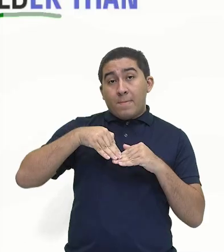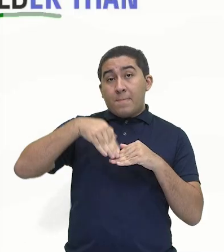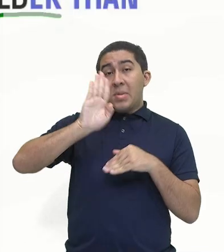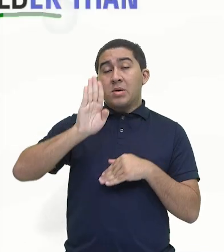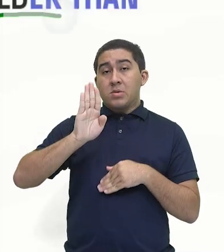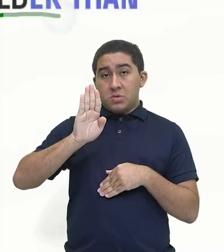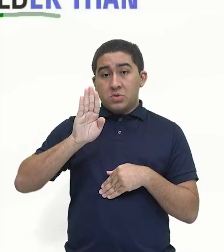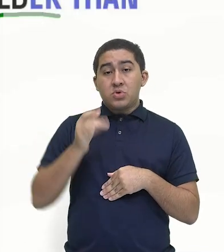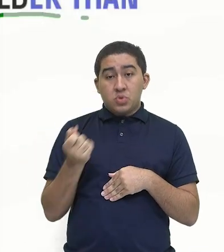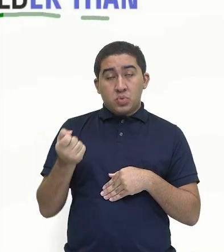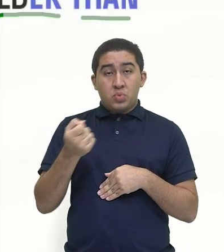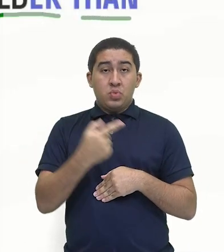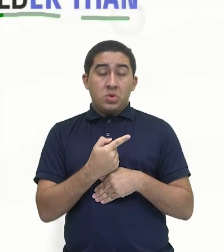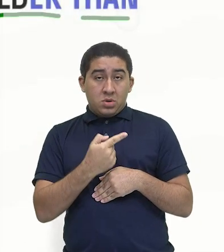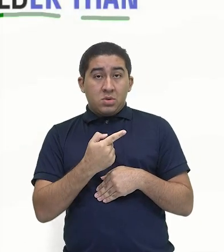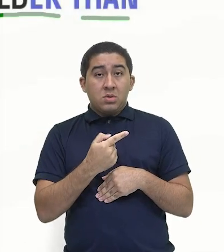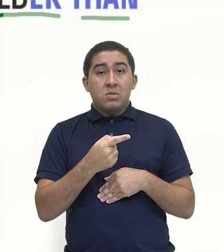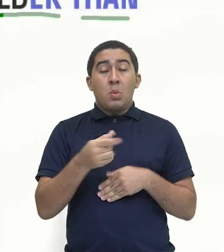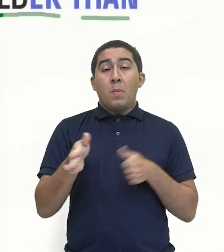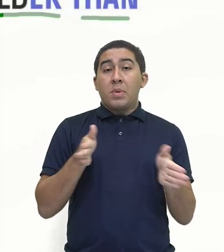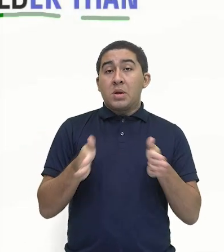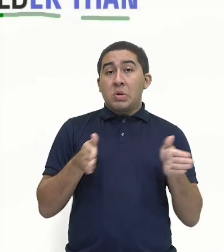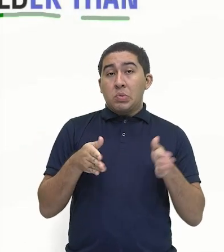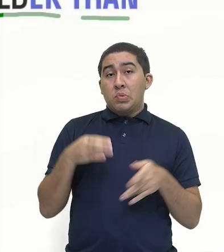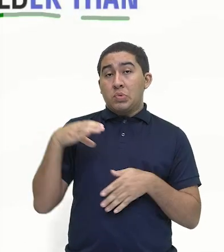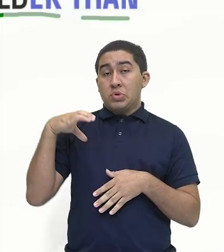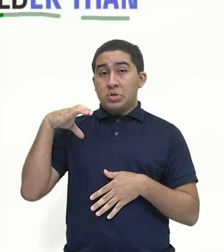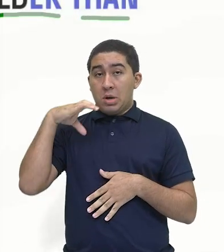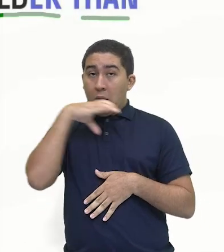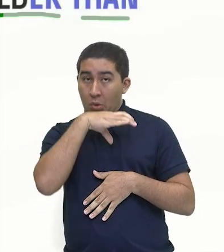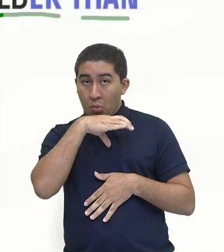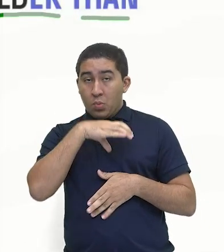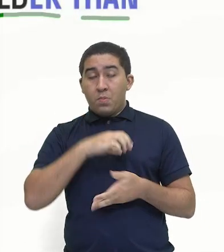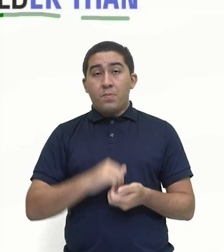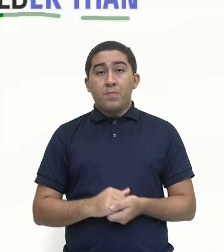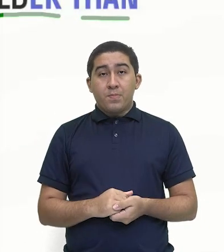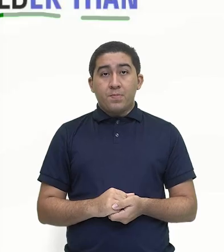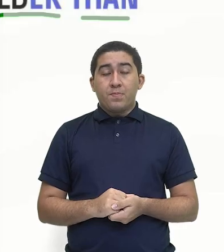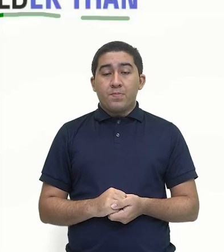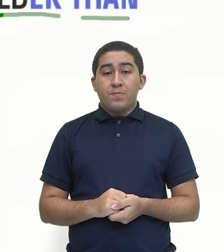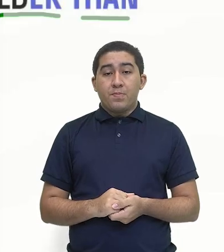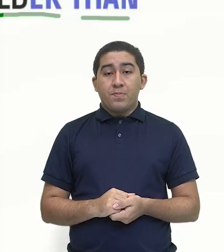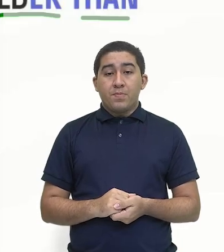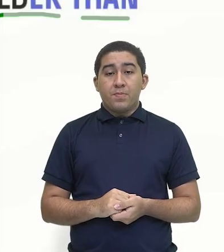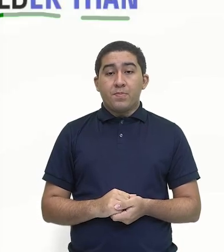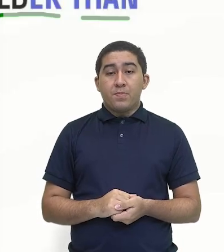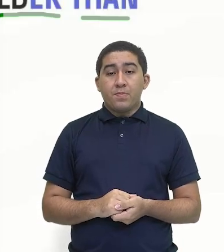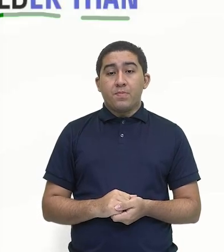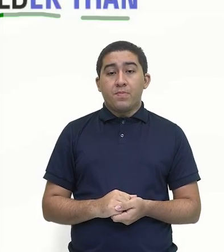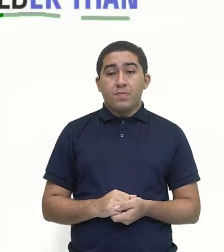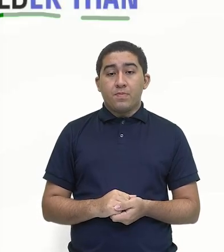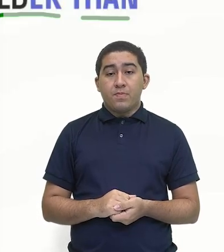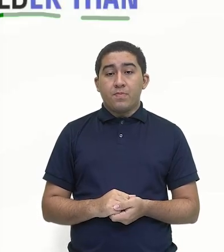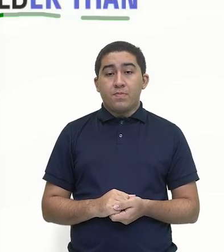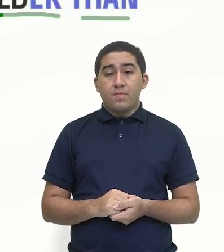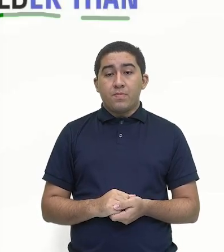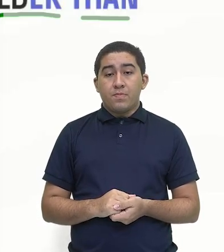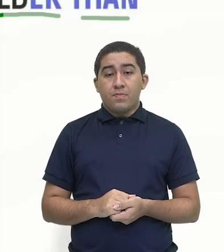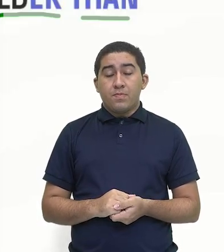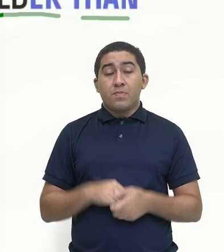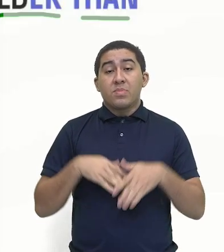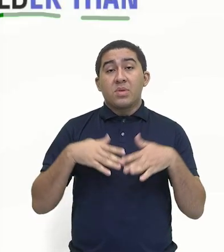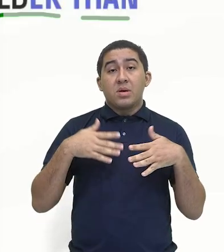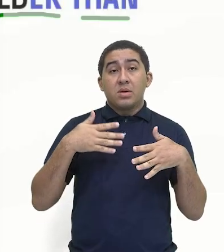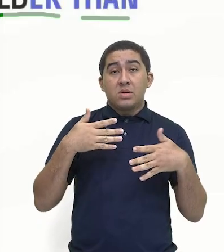mais fria do que a estação do verão. Então, o adjetivo